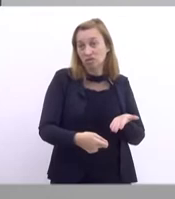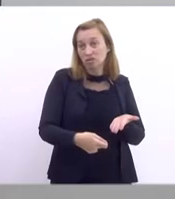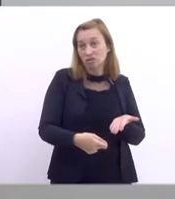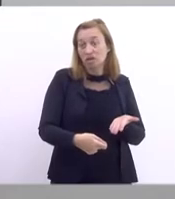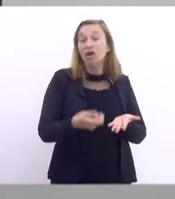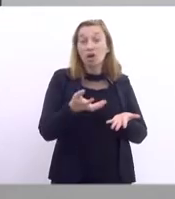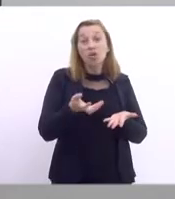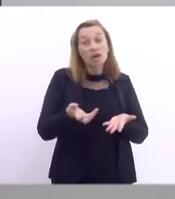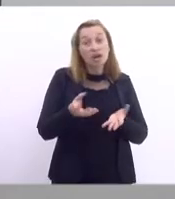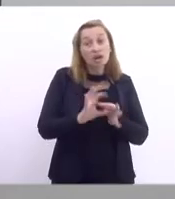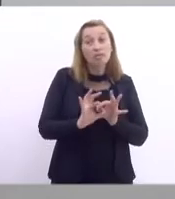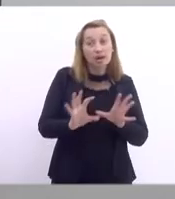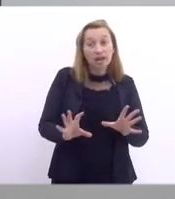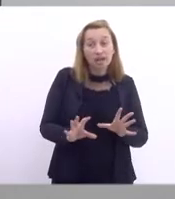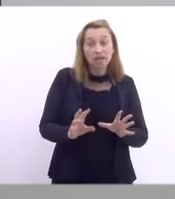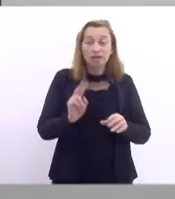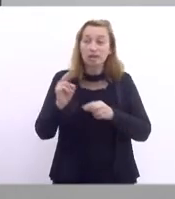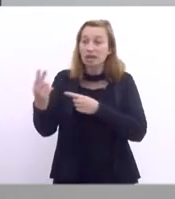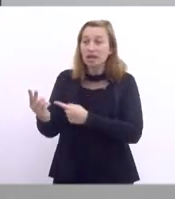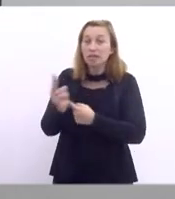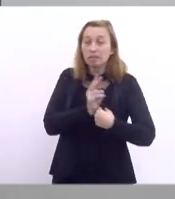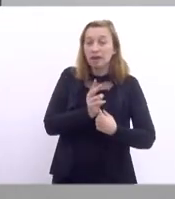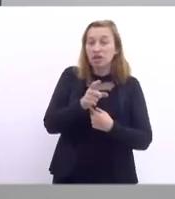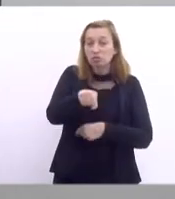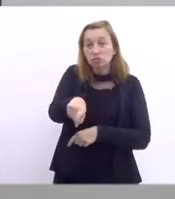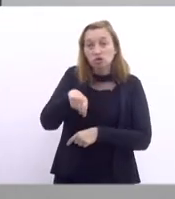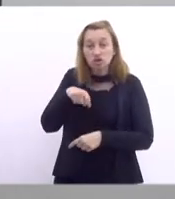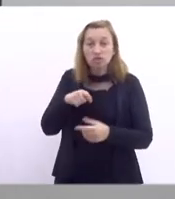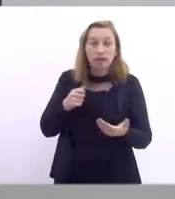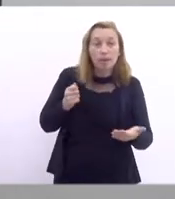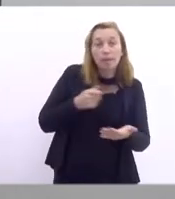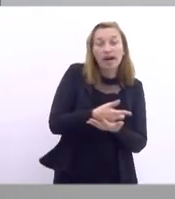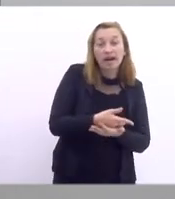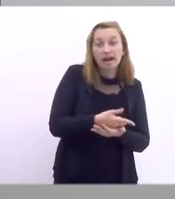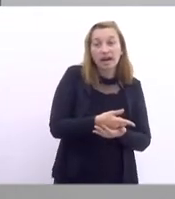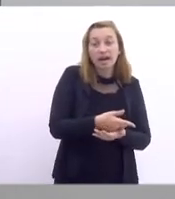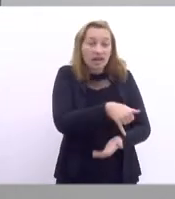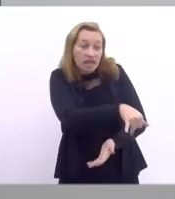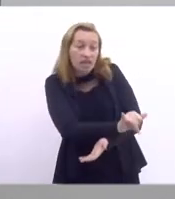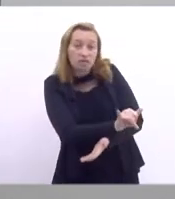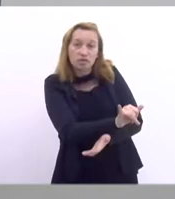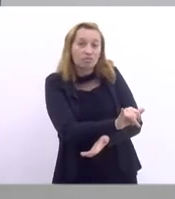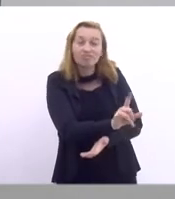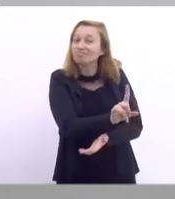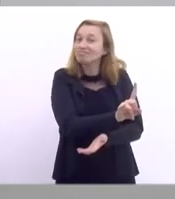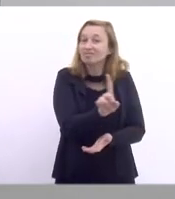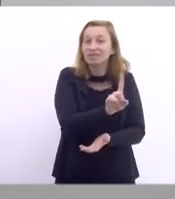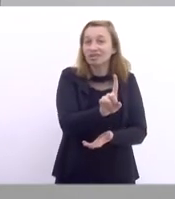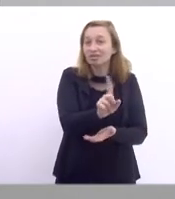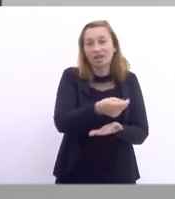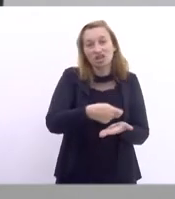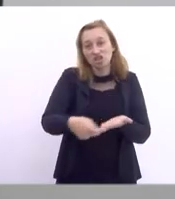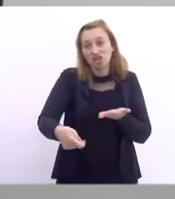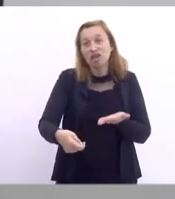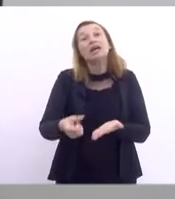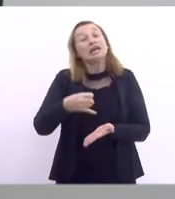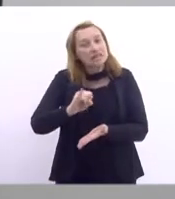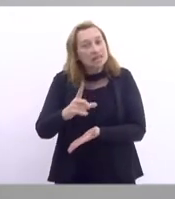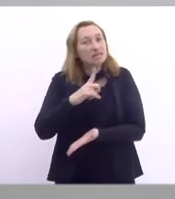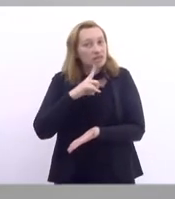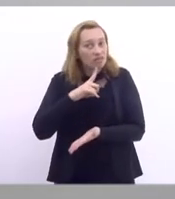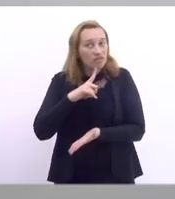quero autorização a mão empréstimo X para pagar dívida Y não tá escrito isso se tivesse